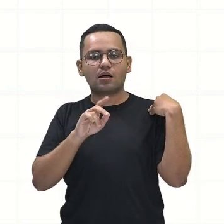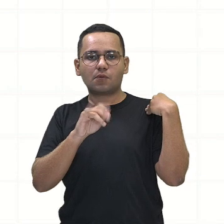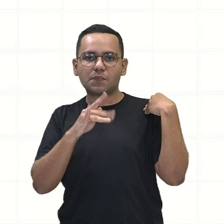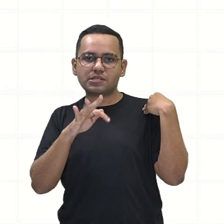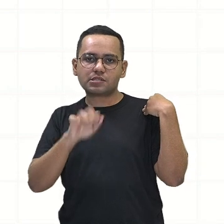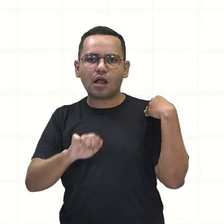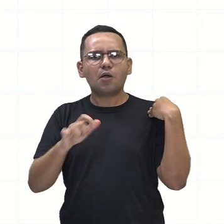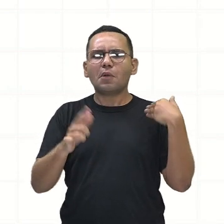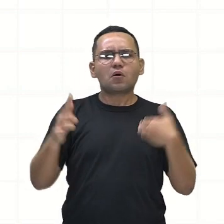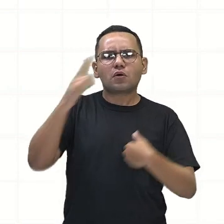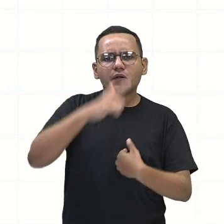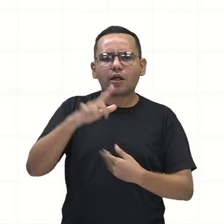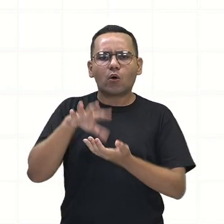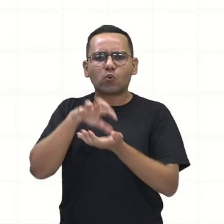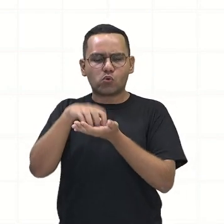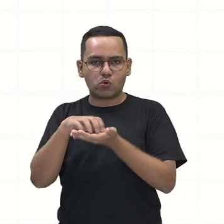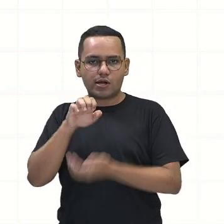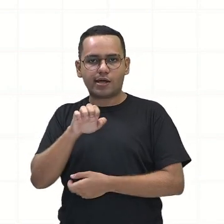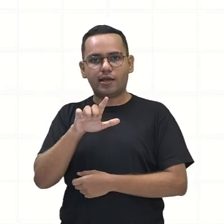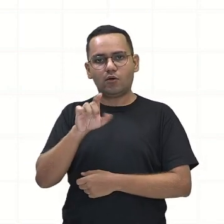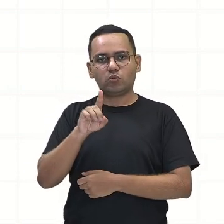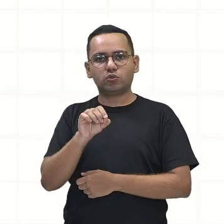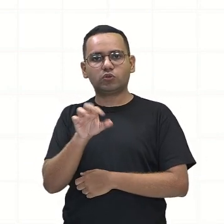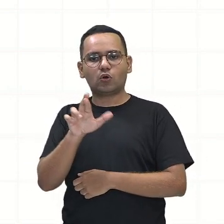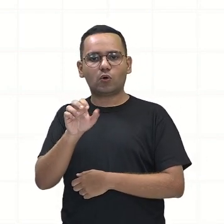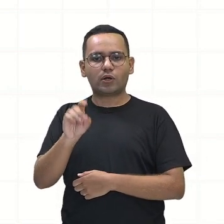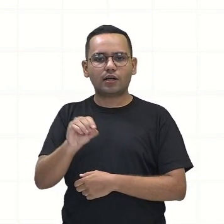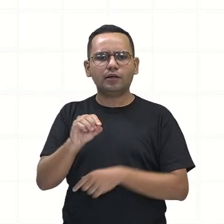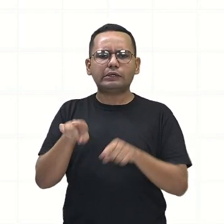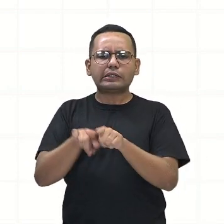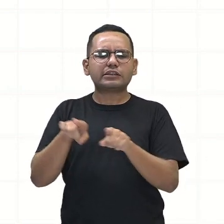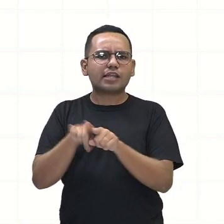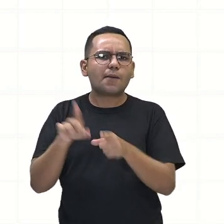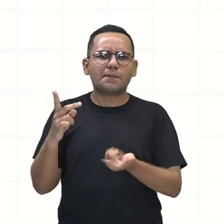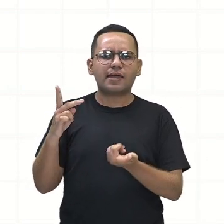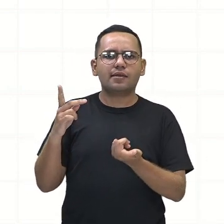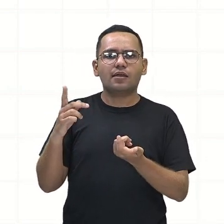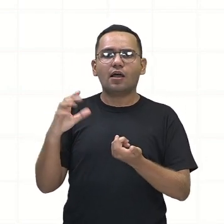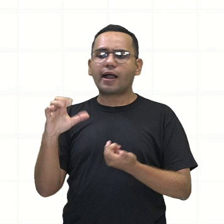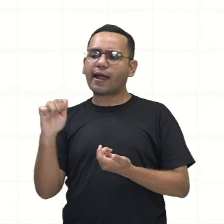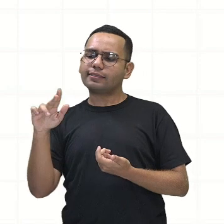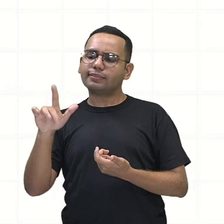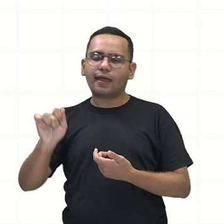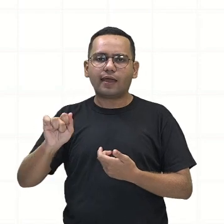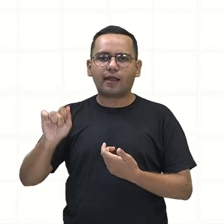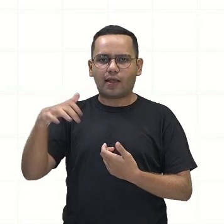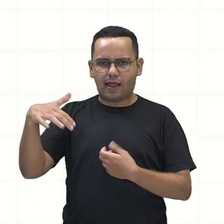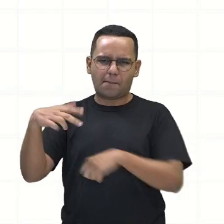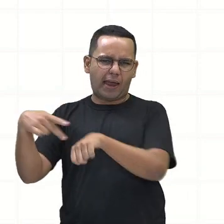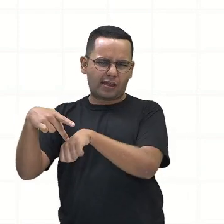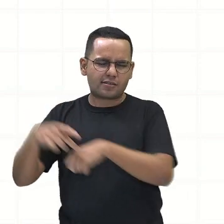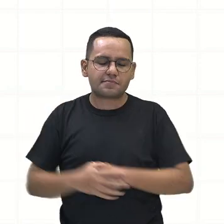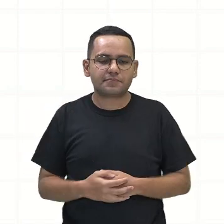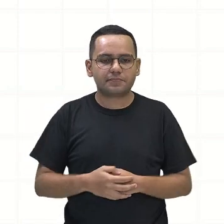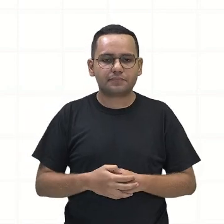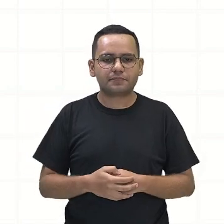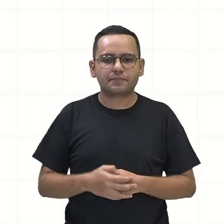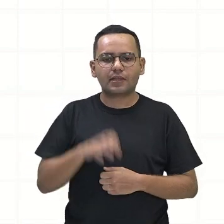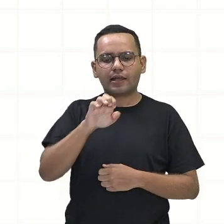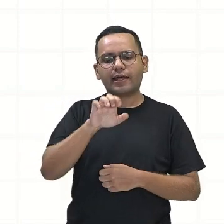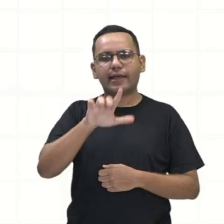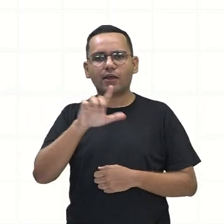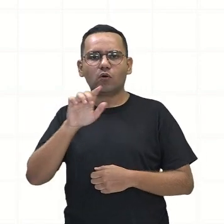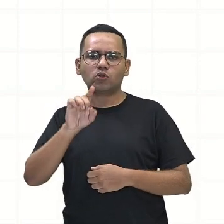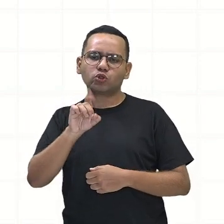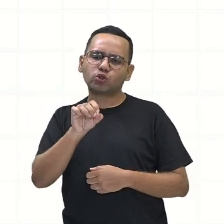Eldorado e o país da canela. Professor, o que seria esse Eldorado? Eldorado quer dizer o dourado,